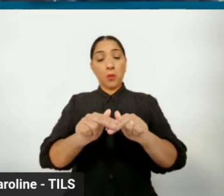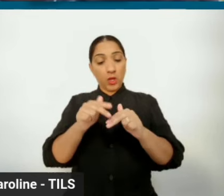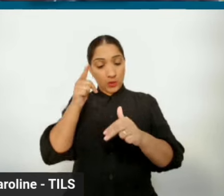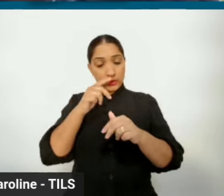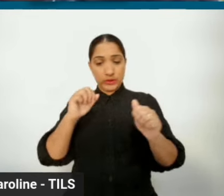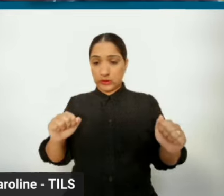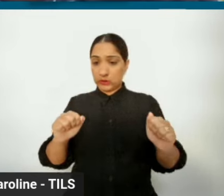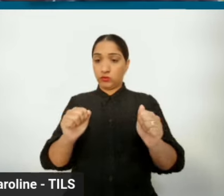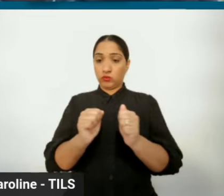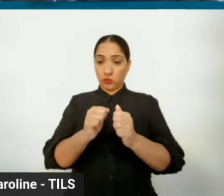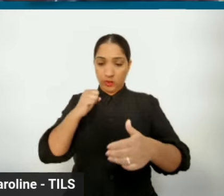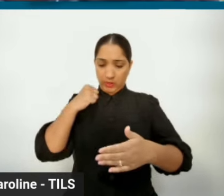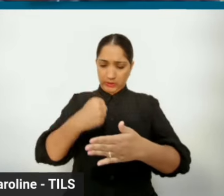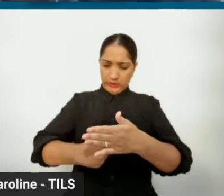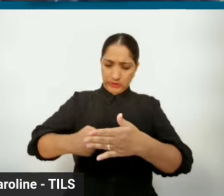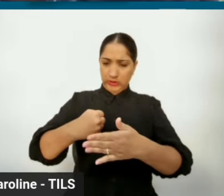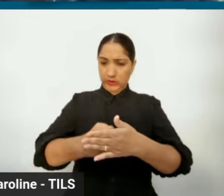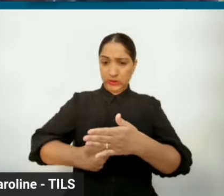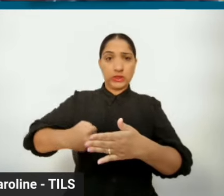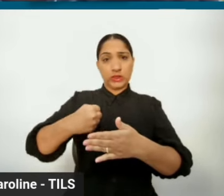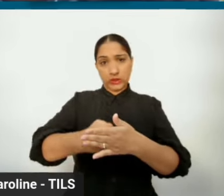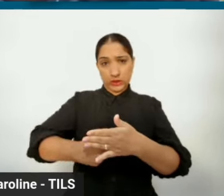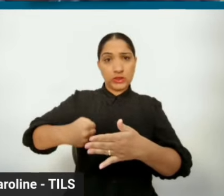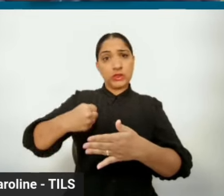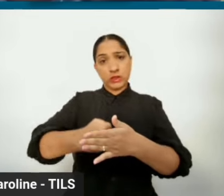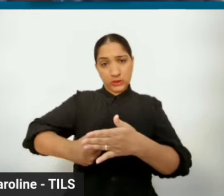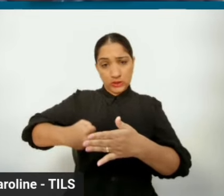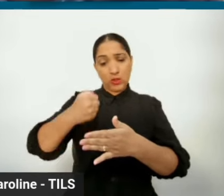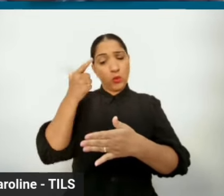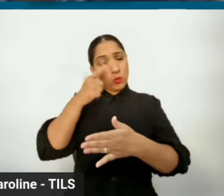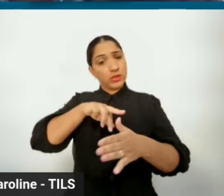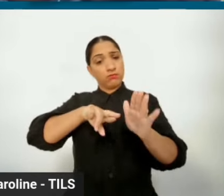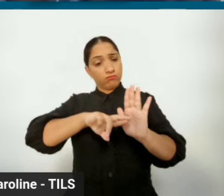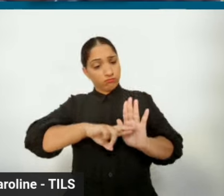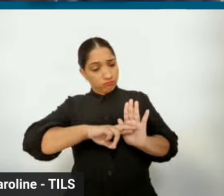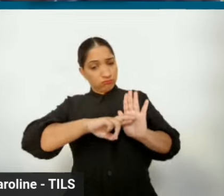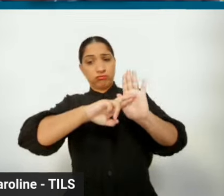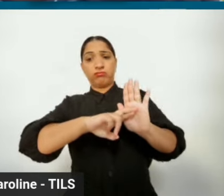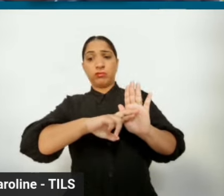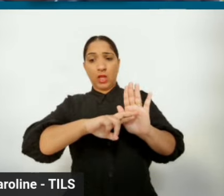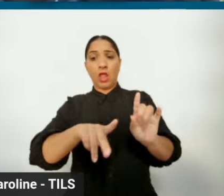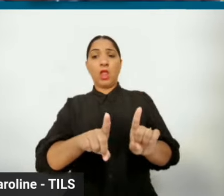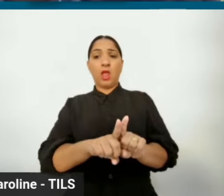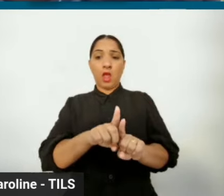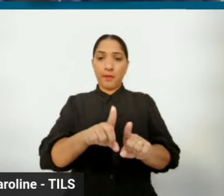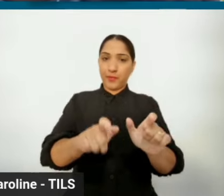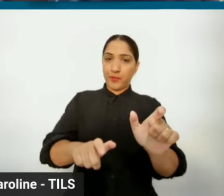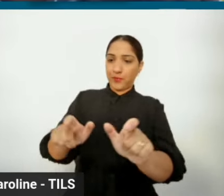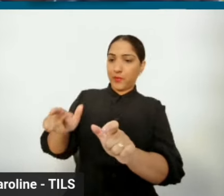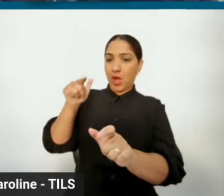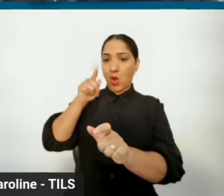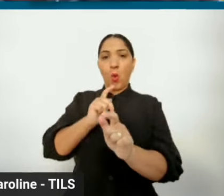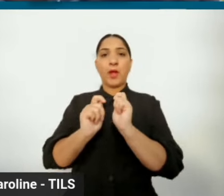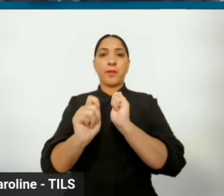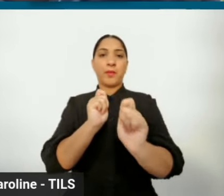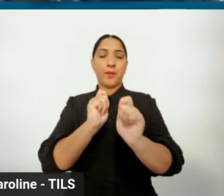pessoas com deficiência, suas entidades representativas e atuação de órgãos da imprensa